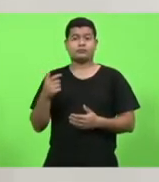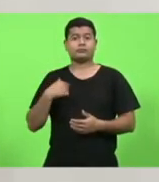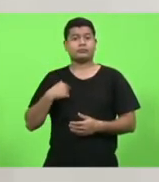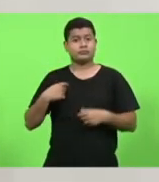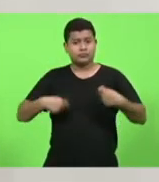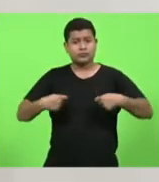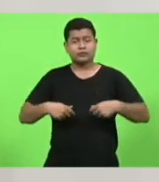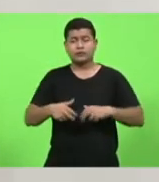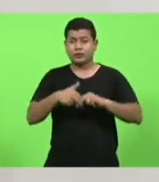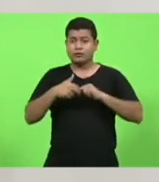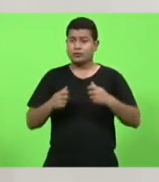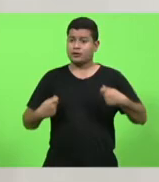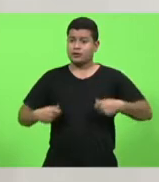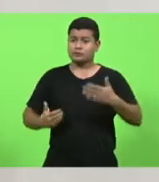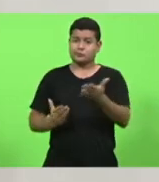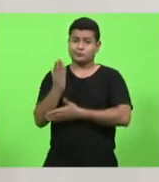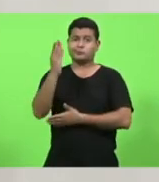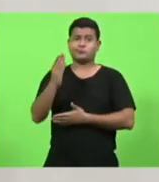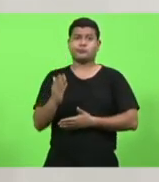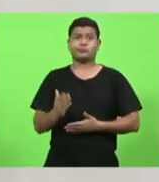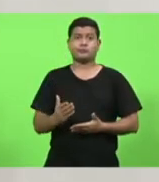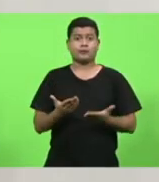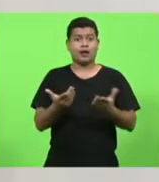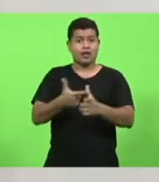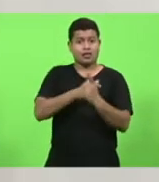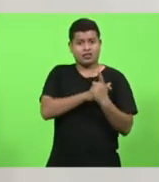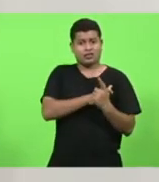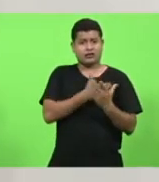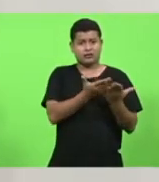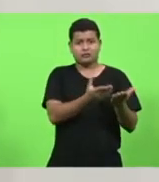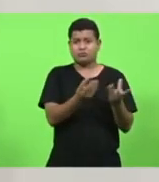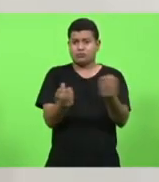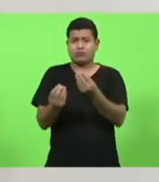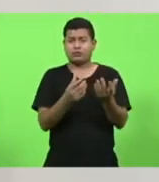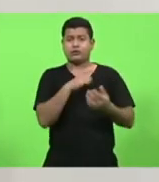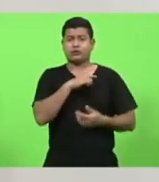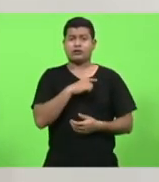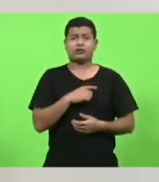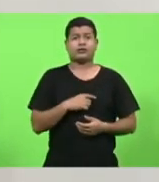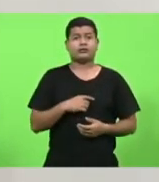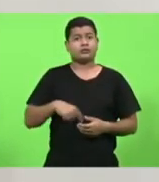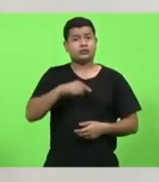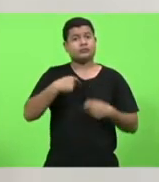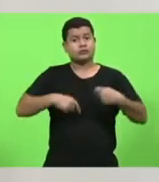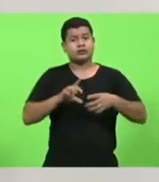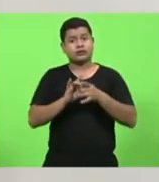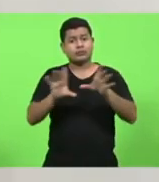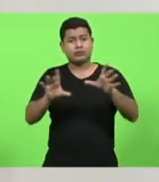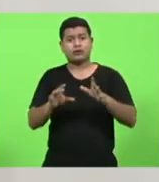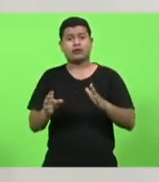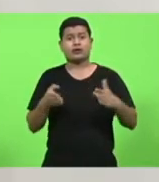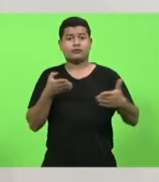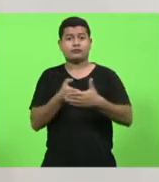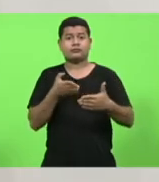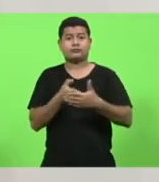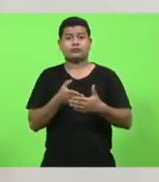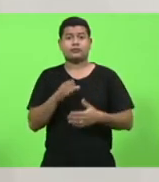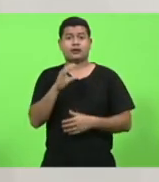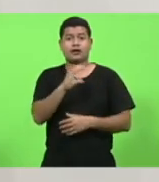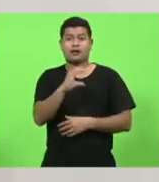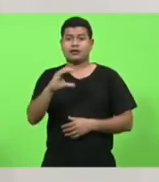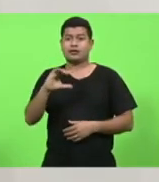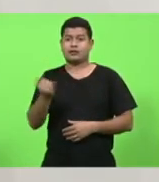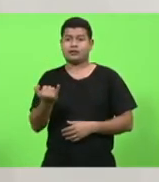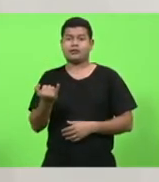questão. Aquele que está devendo, puxa vida, nós precisamos liberar o veto que está lá na CCJ para que a gente